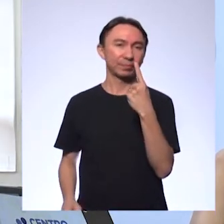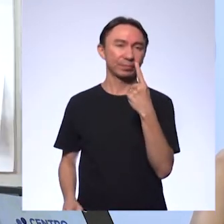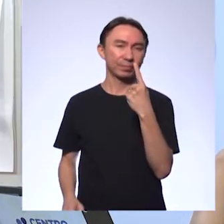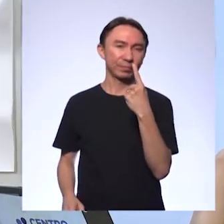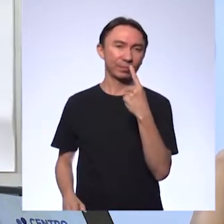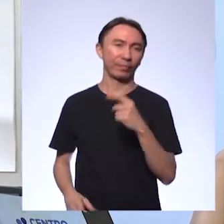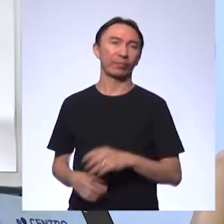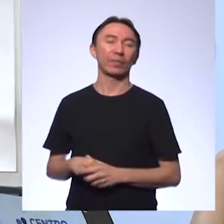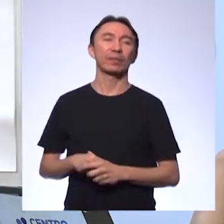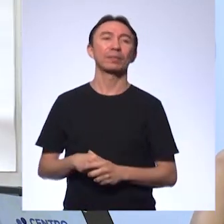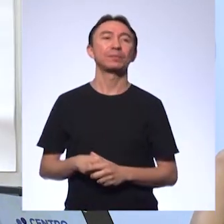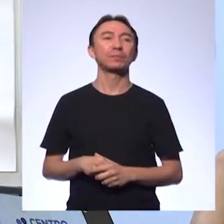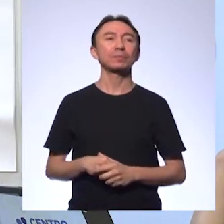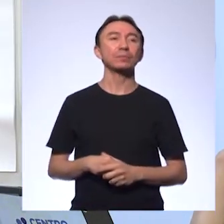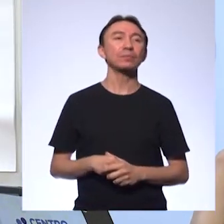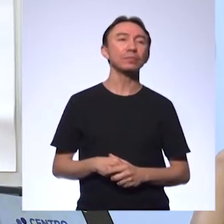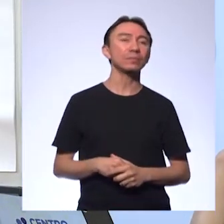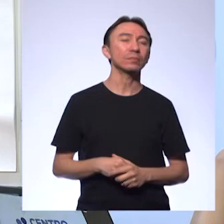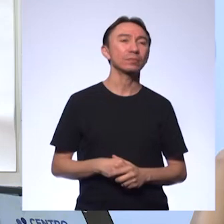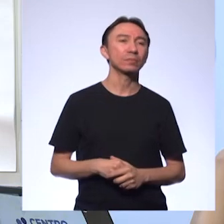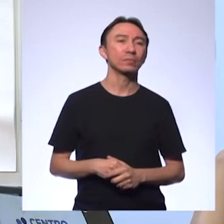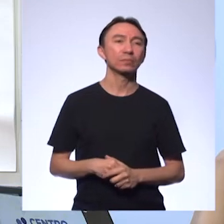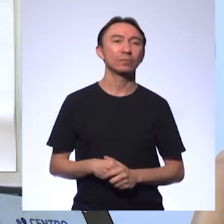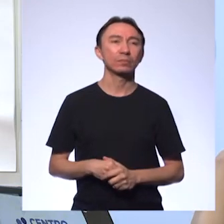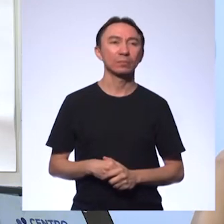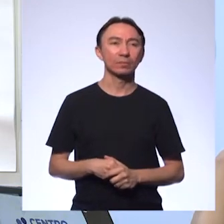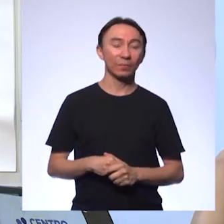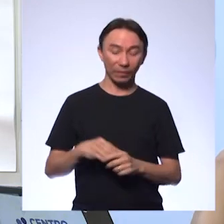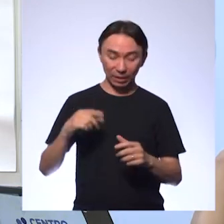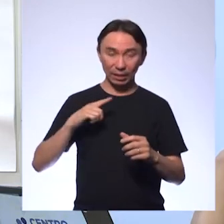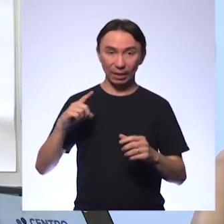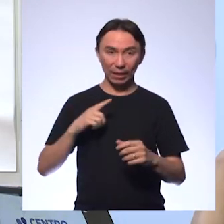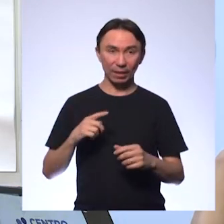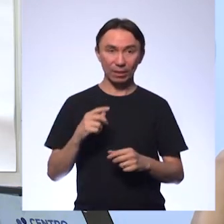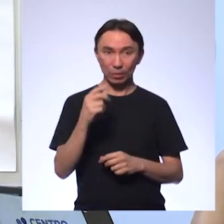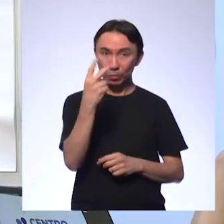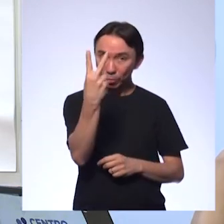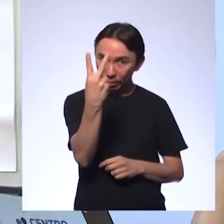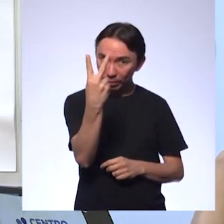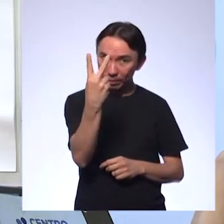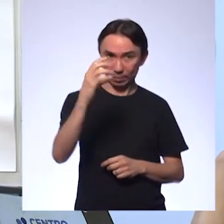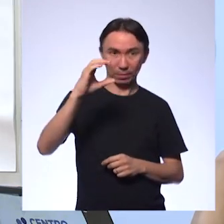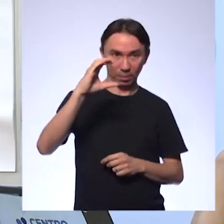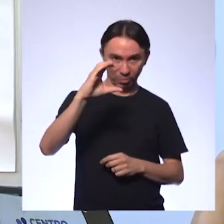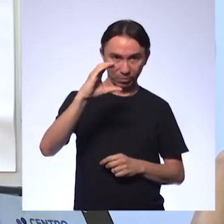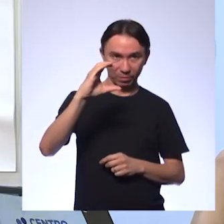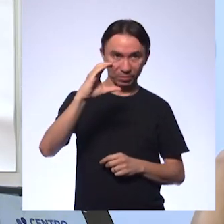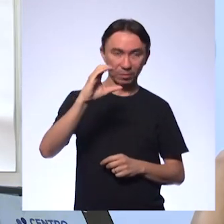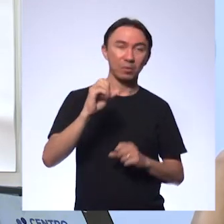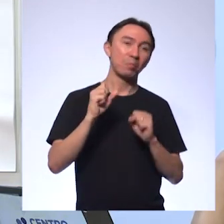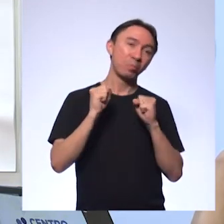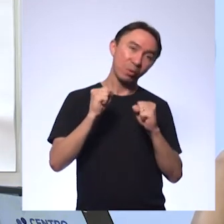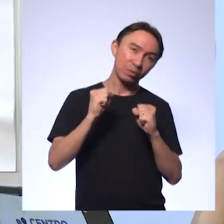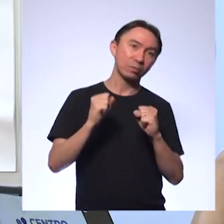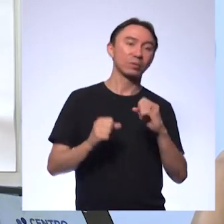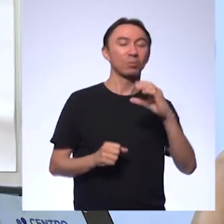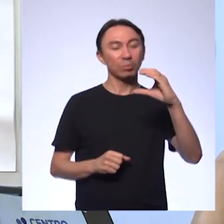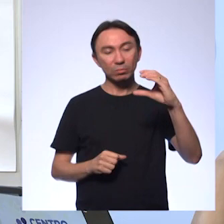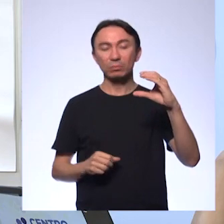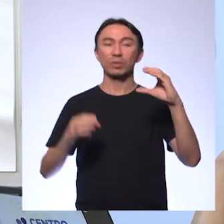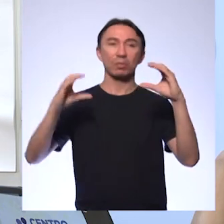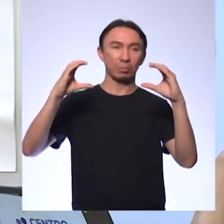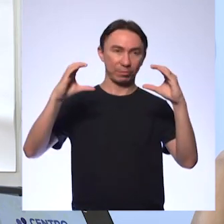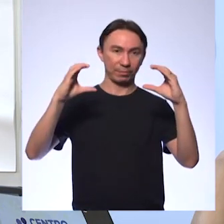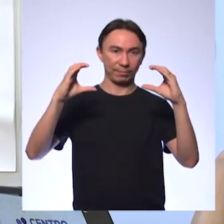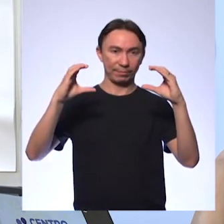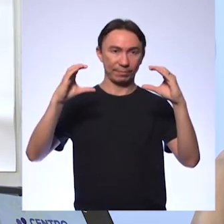aqui. Como eu tenho 2 carbonos, eu posso ter um carbono aqui, um carbono